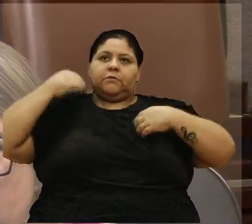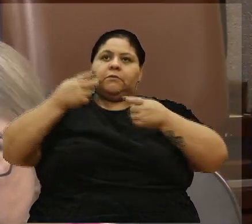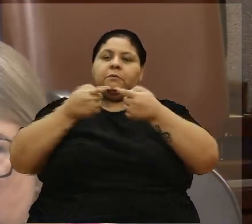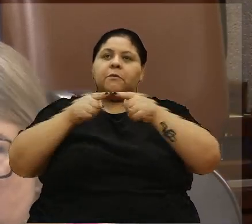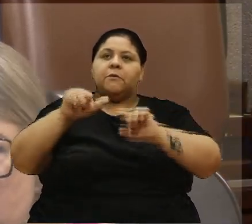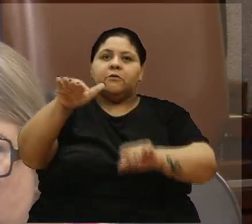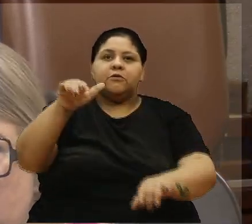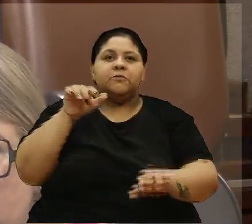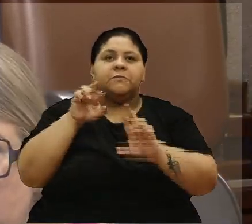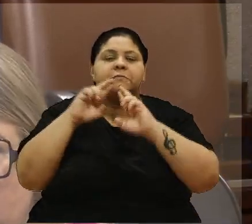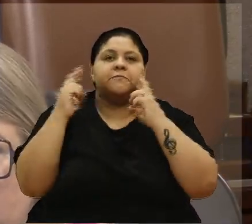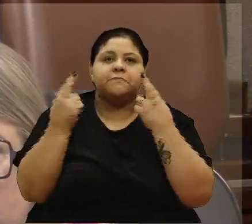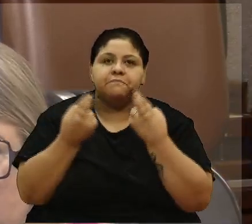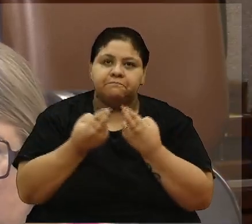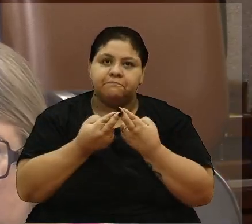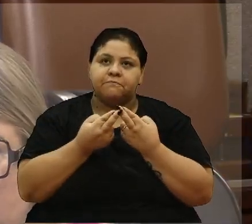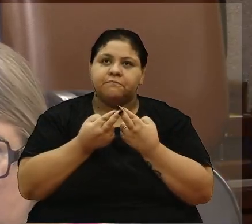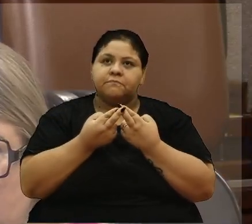uma reunião,